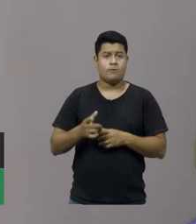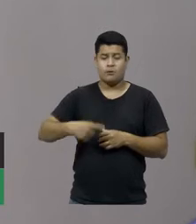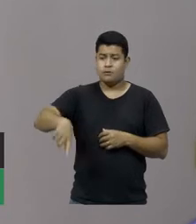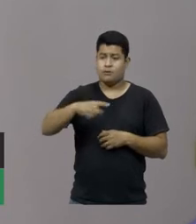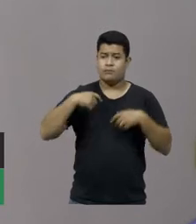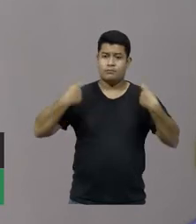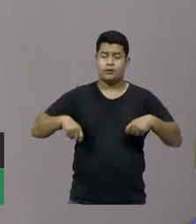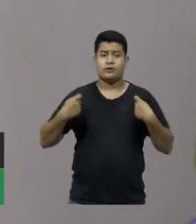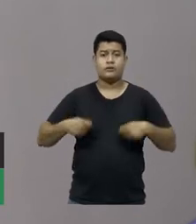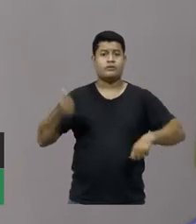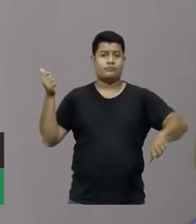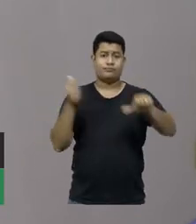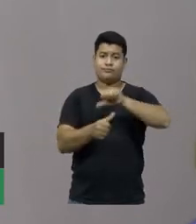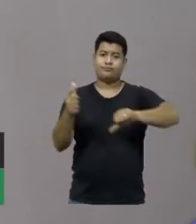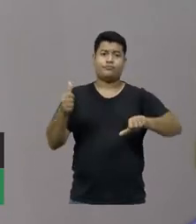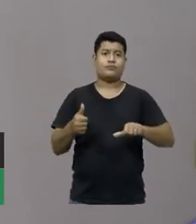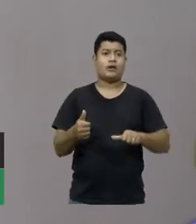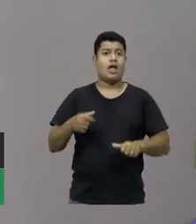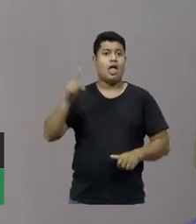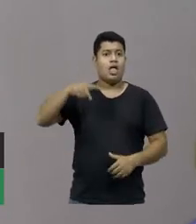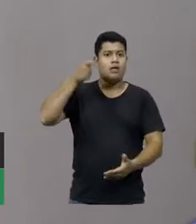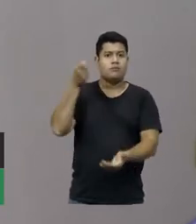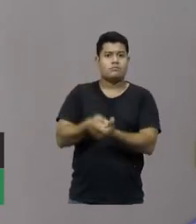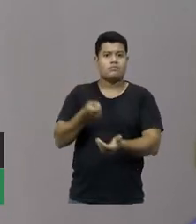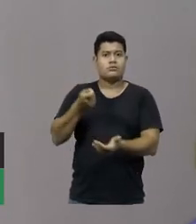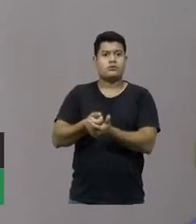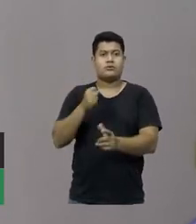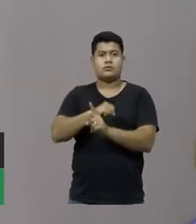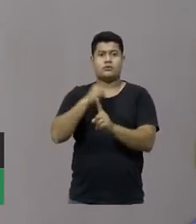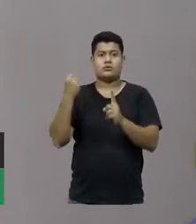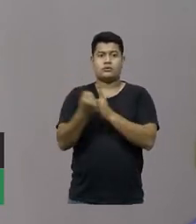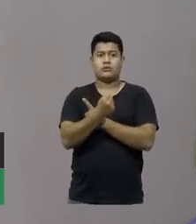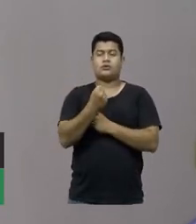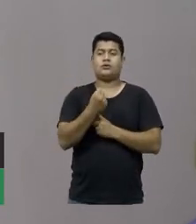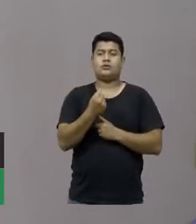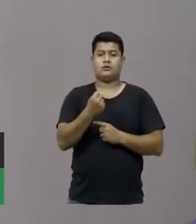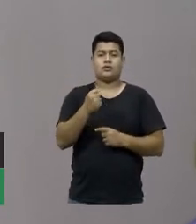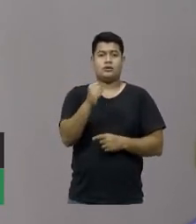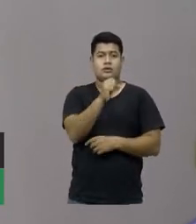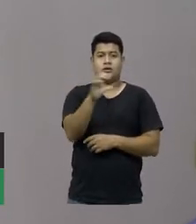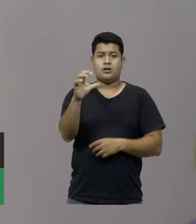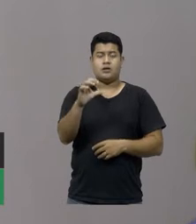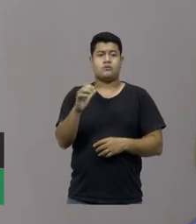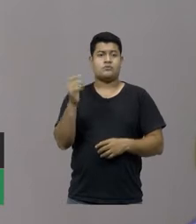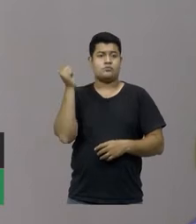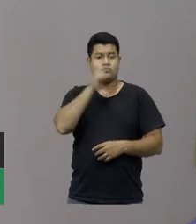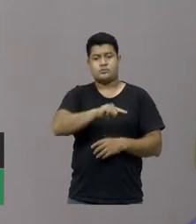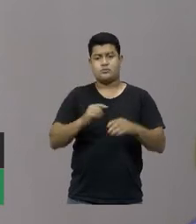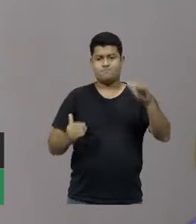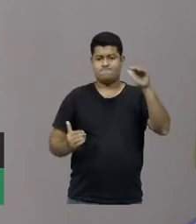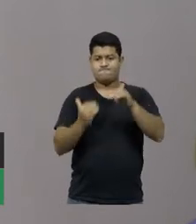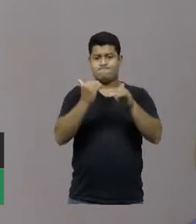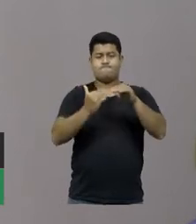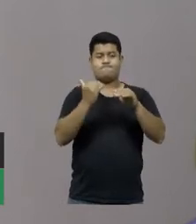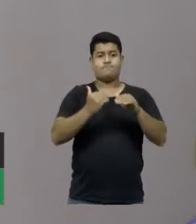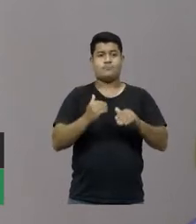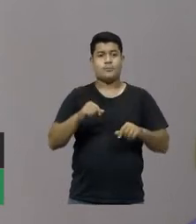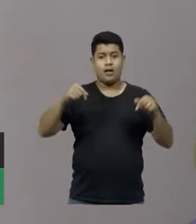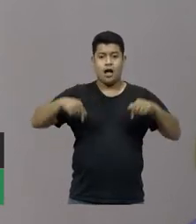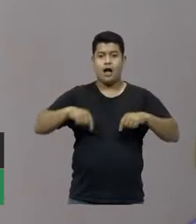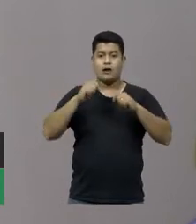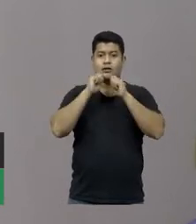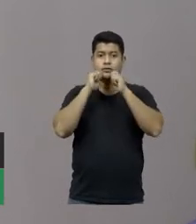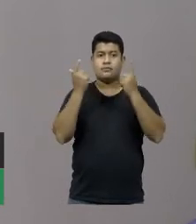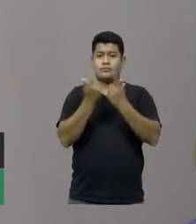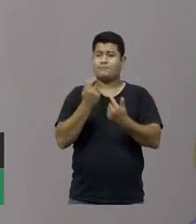corrigir isso. É obrigação da sociedade catarinense aproximar os salários. E a Assembleia Legislativa errou. E